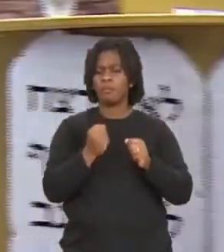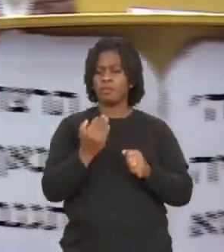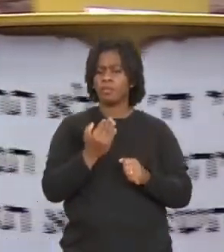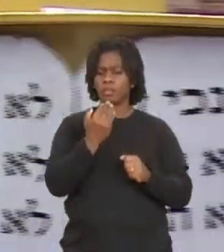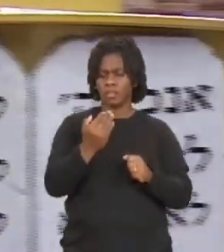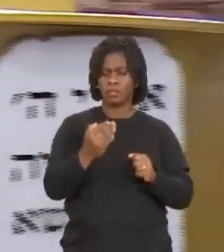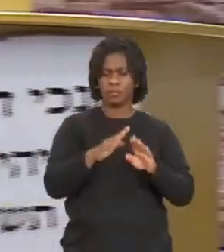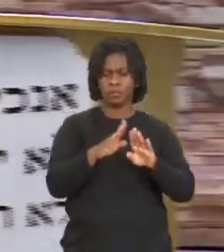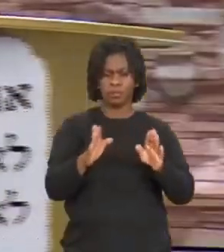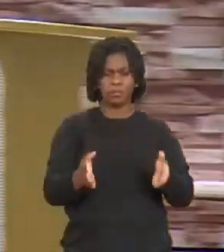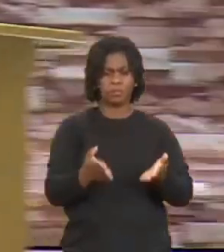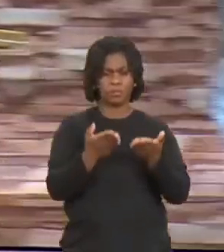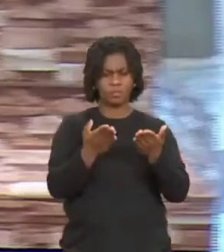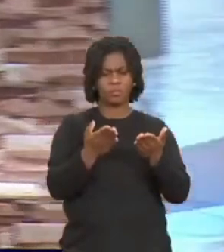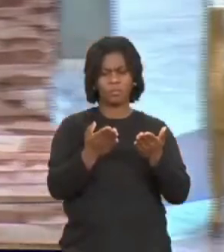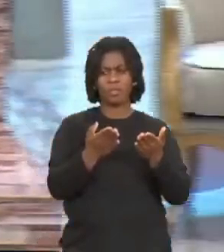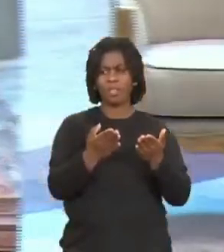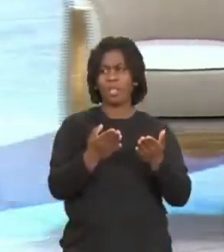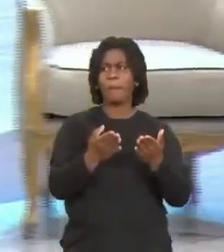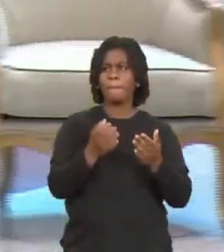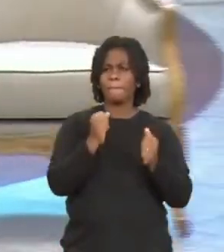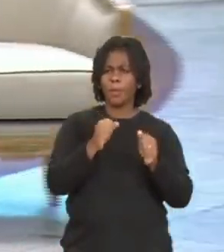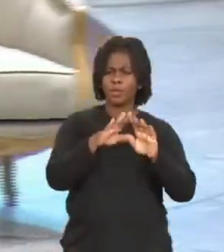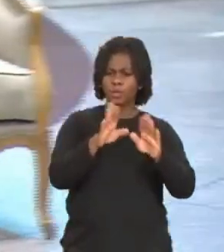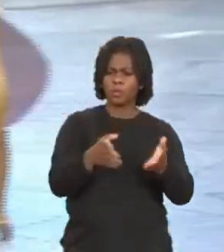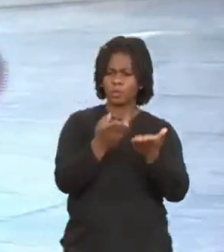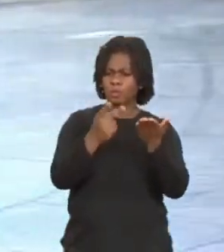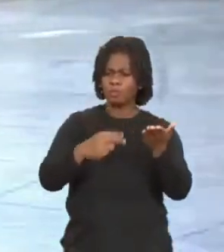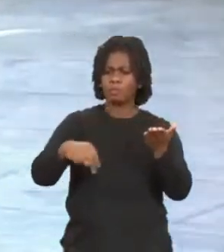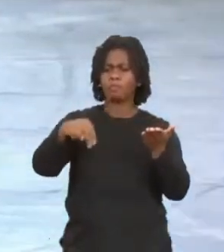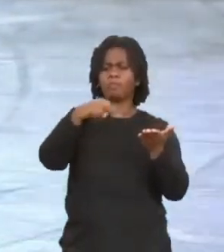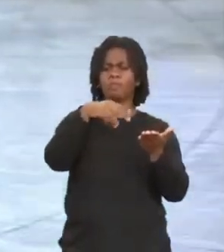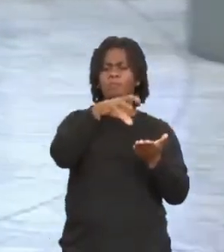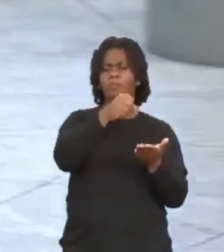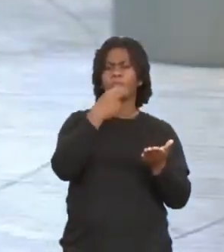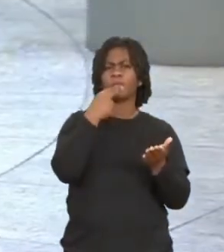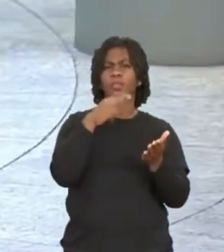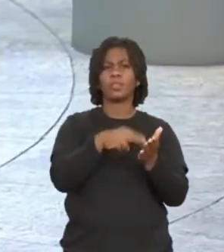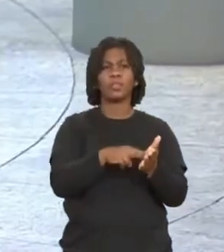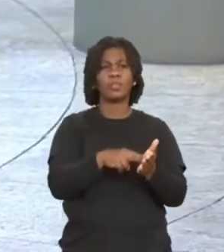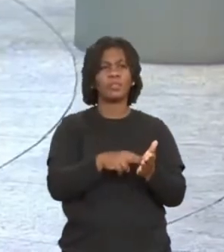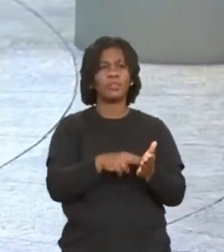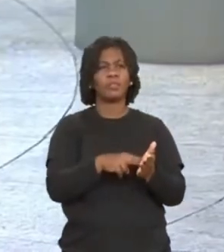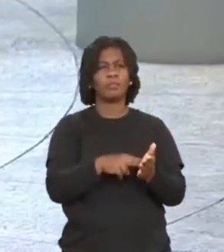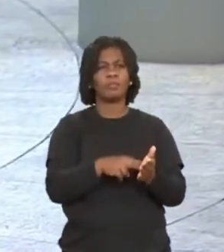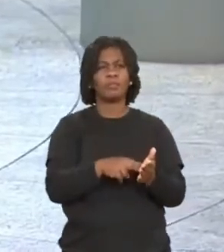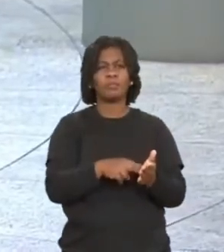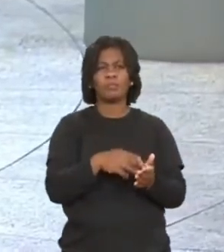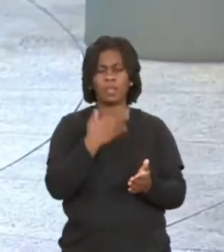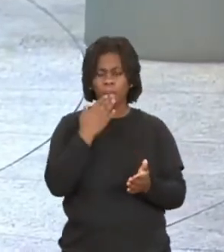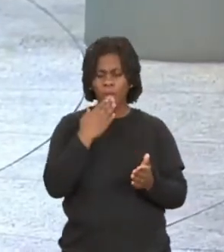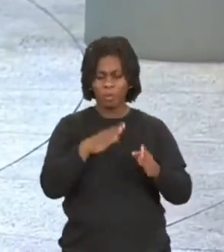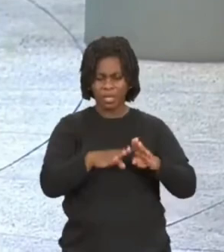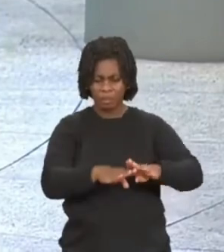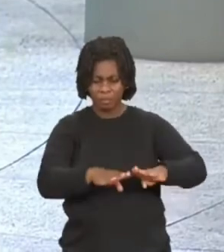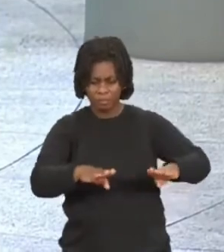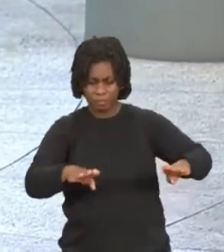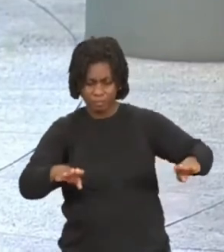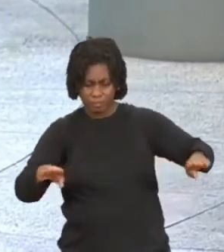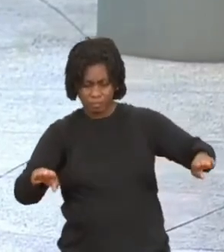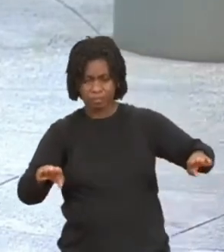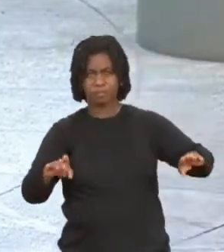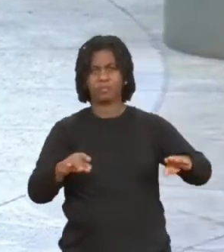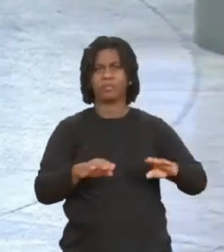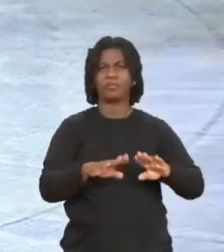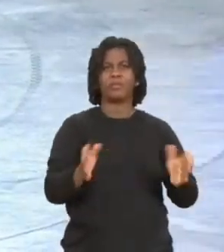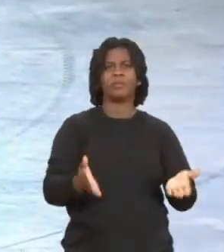Aliás, pode até subir no altar e pegar, tá? Então põe aqui, é melhor, na beira do altar, é melhor.